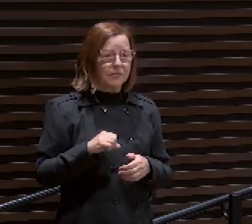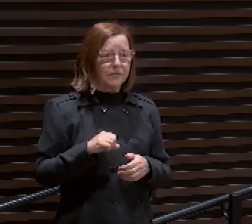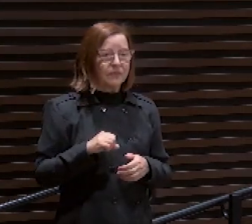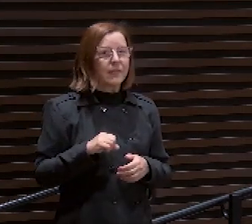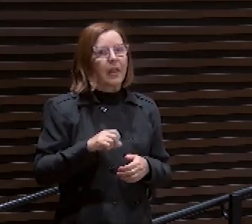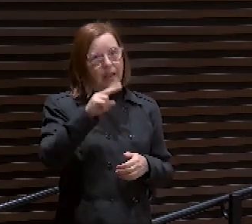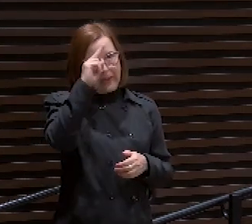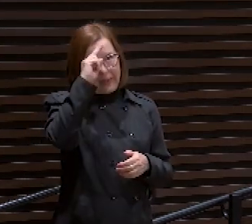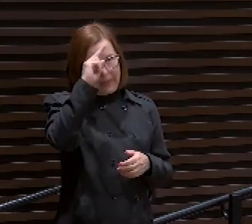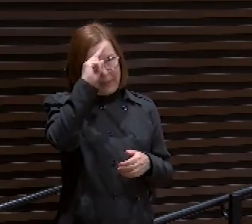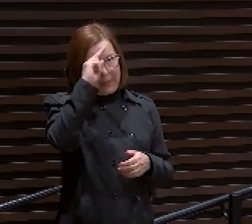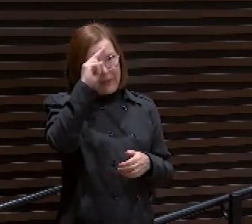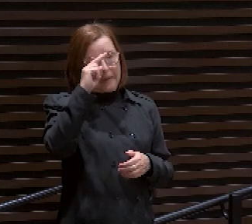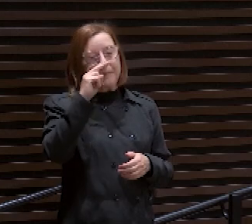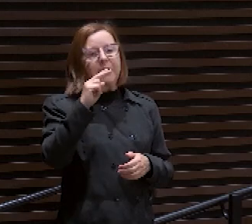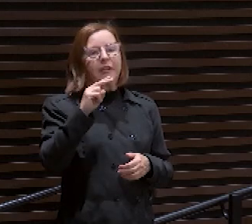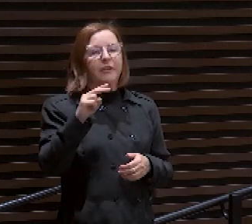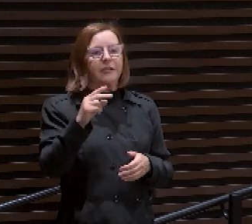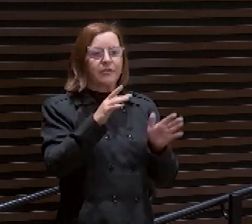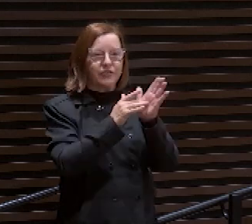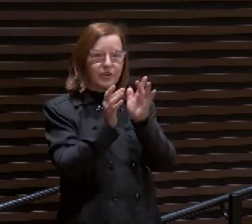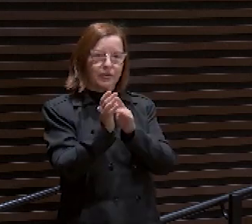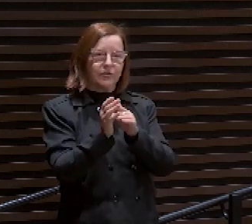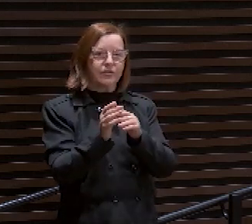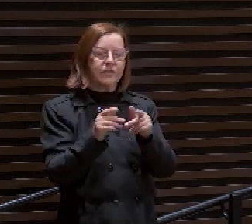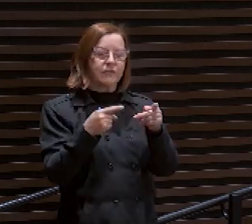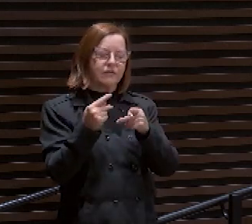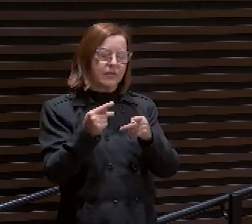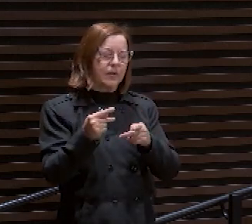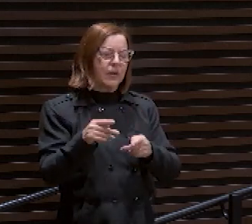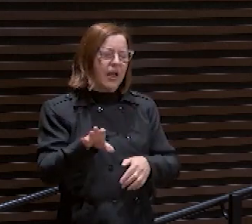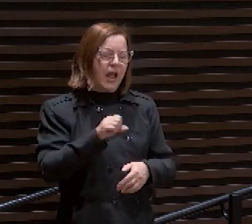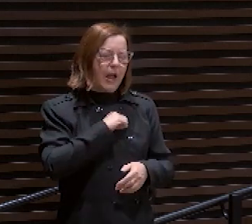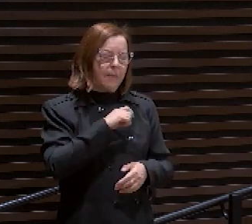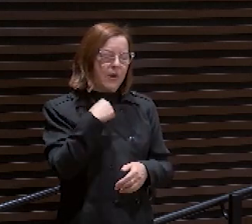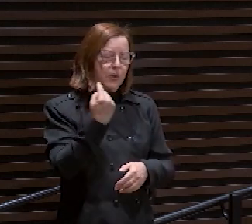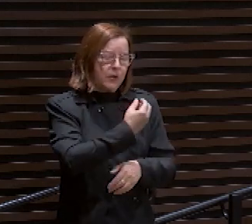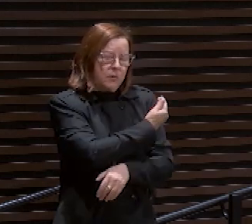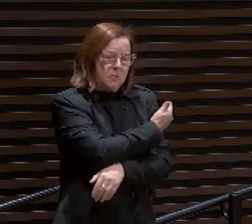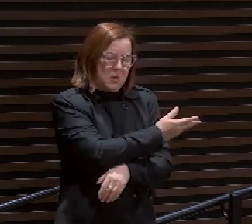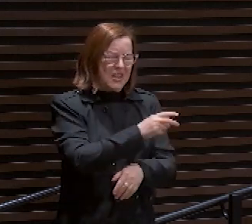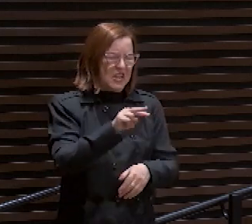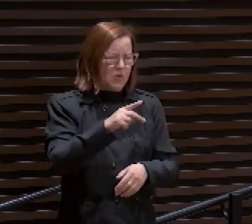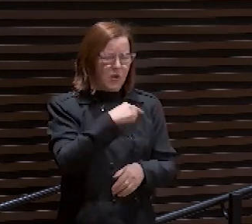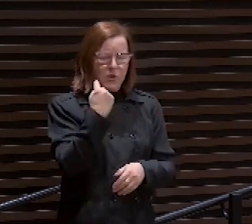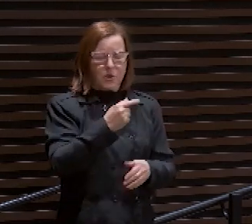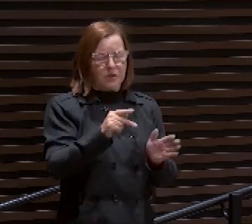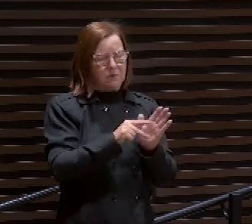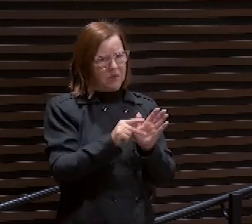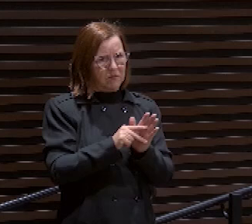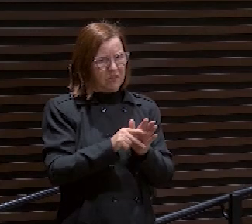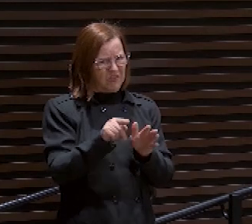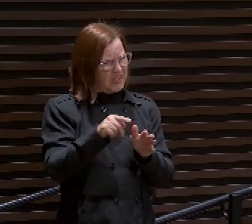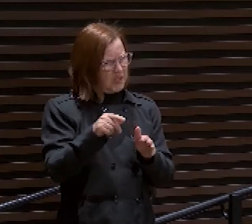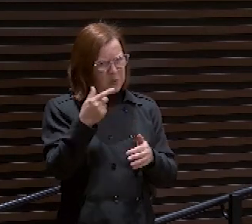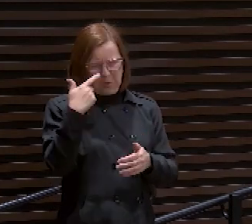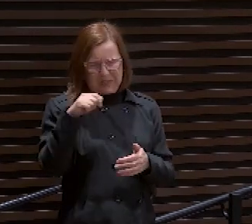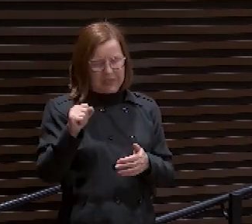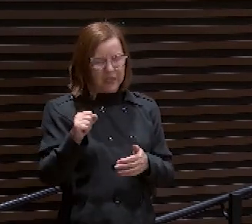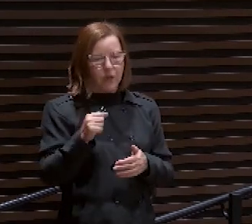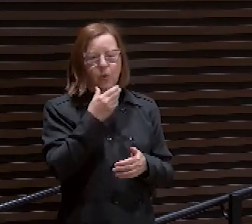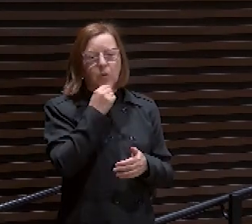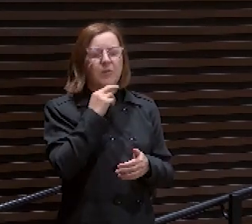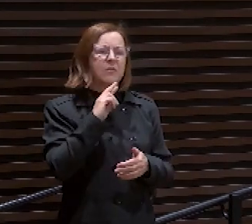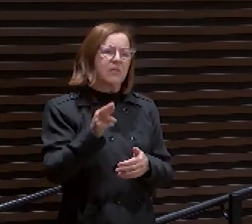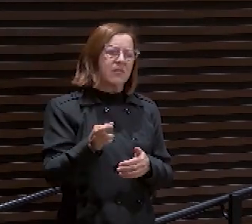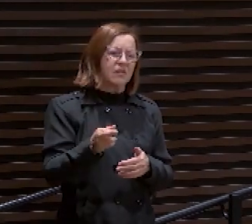também falou para amarmos o nosso próximo como a nós mesmos, Mateus capítulo 22. Você não consegue amá-la assim? O homem argumentou: